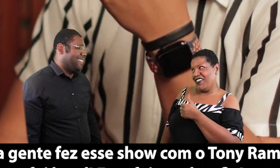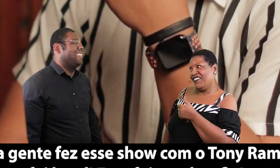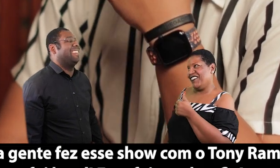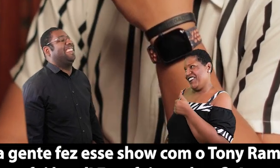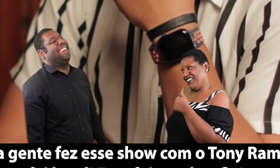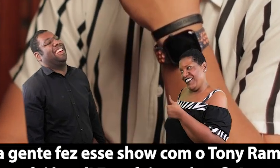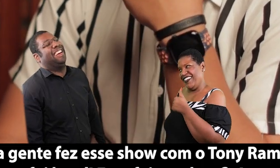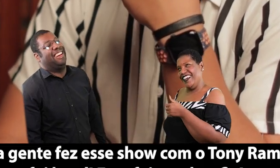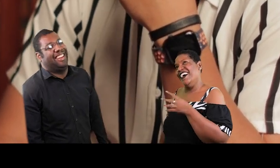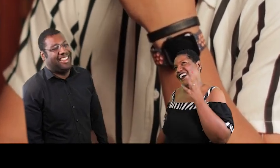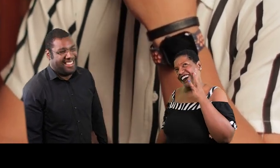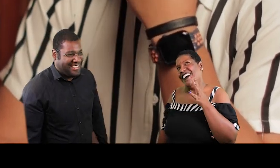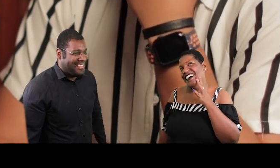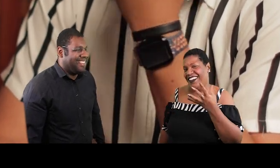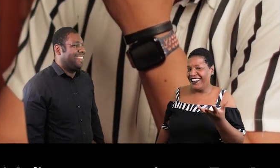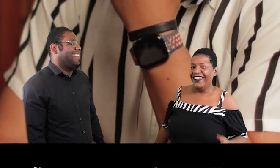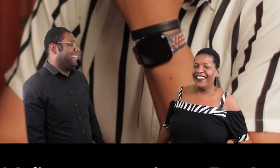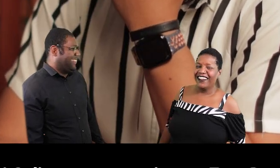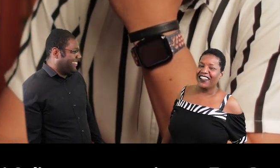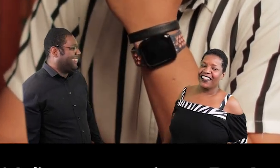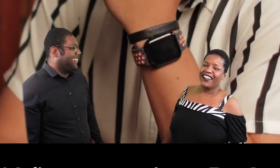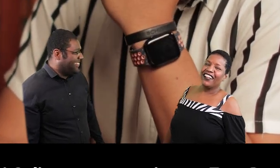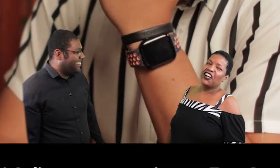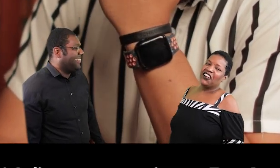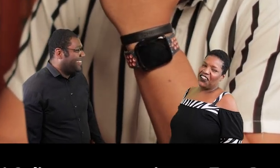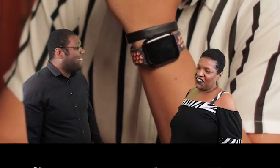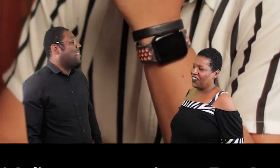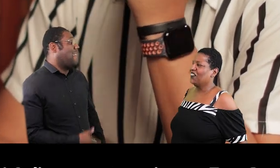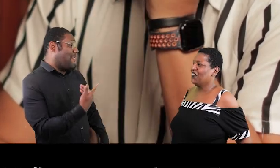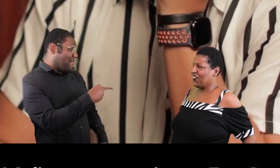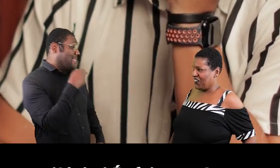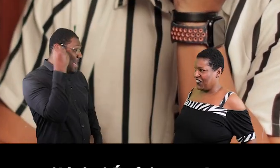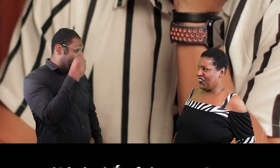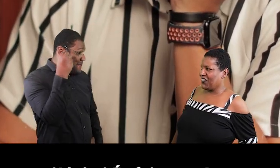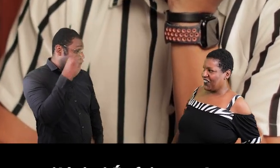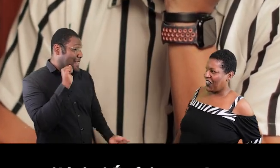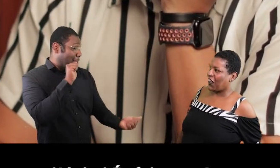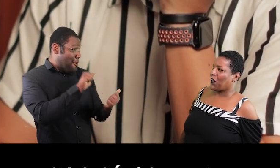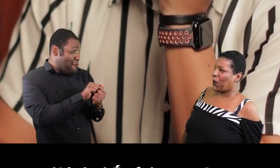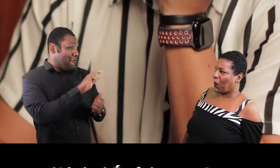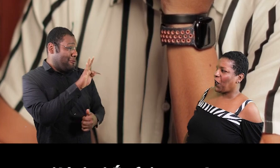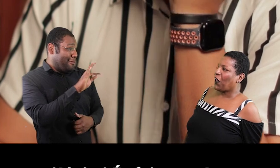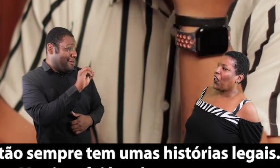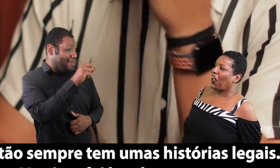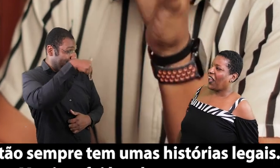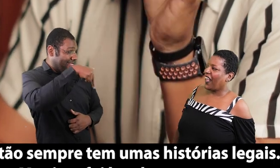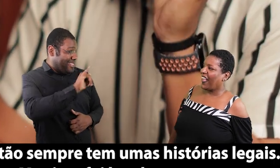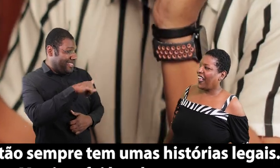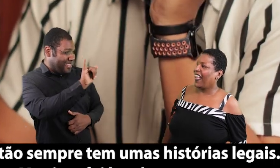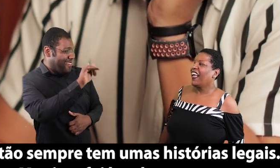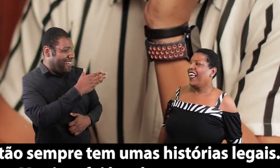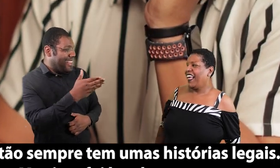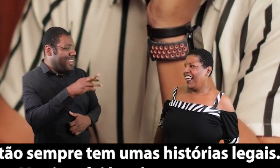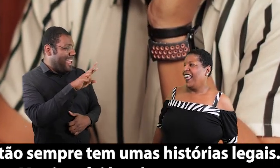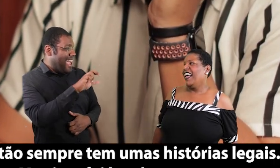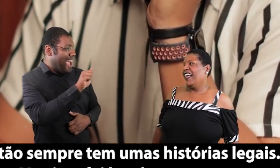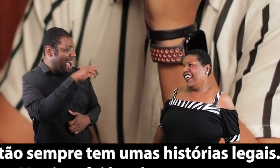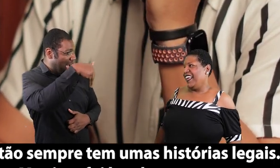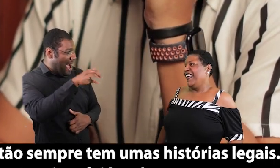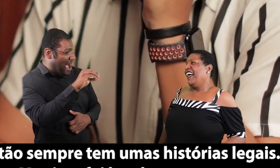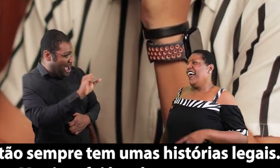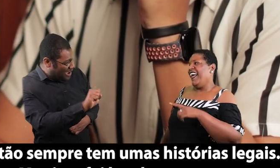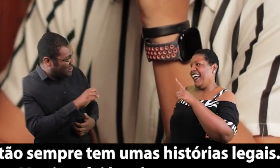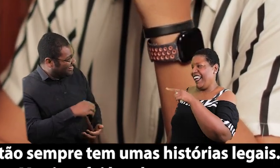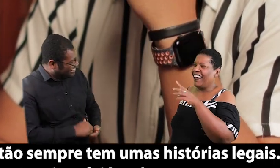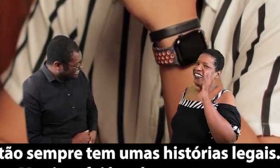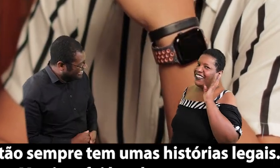esse foi um dos apuros, assim. O dia que eu toquei com o Tony Ramos. Porque foi massa. Então, sempre tem umas histórias legais, mas esse